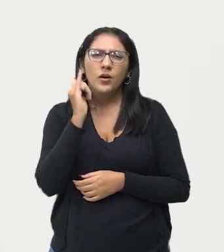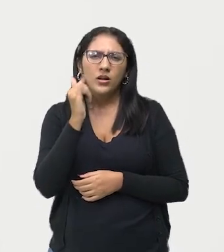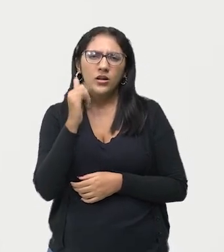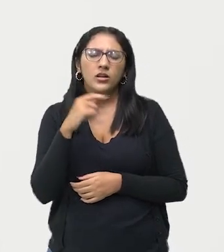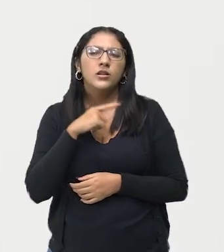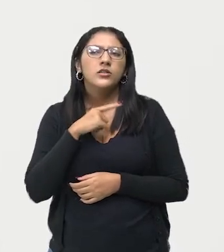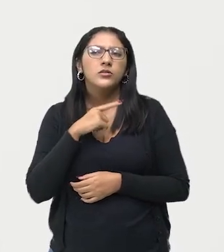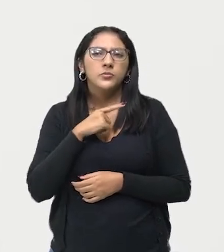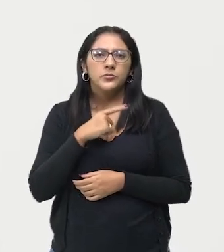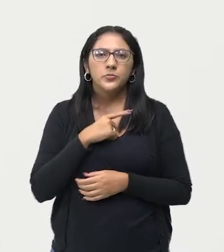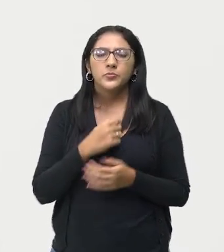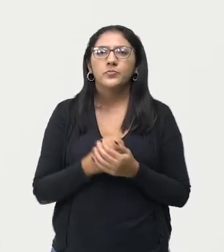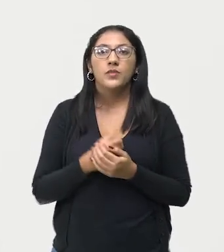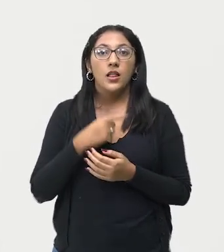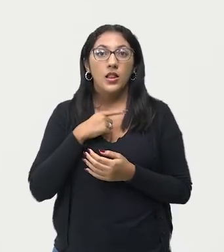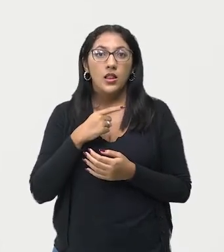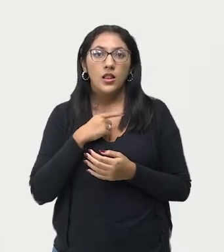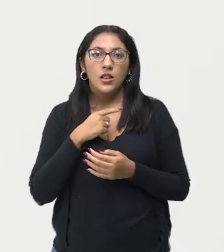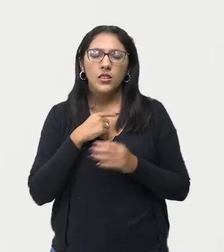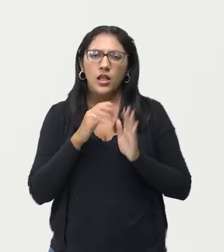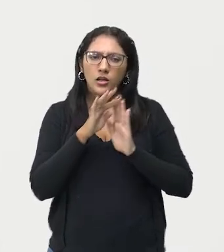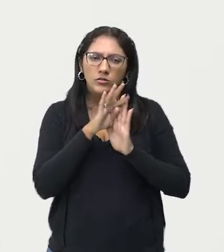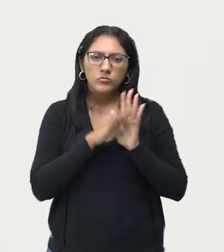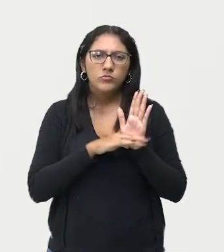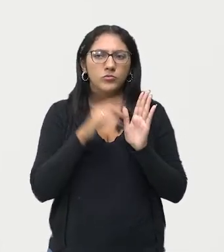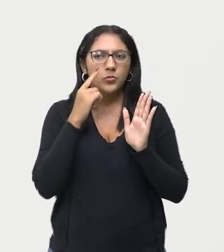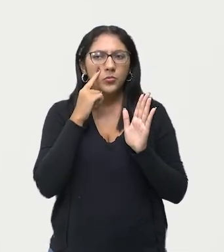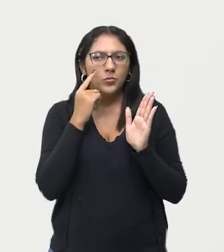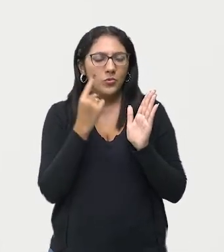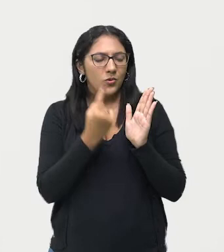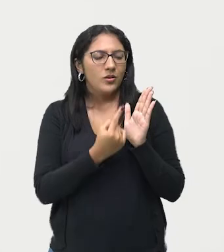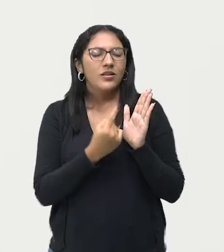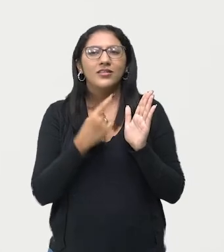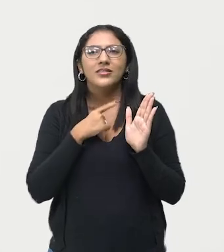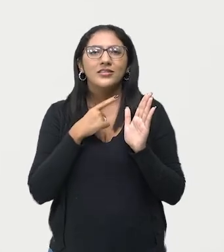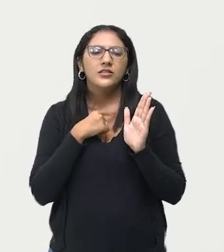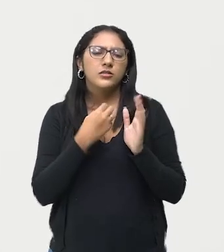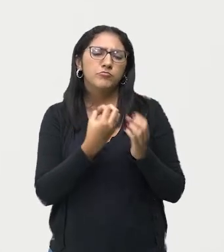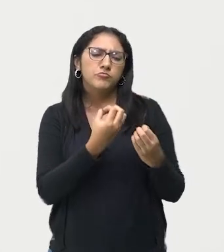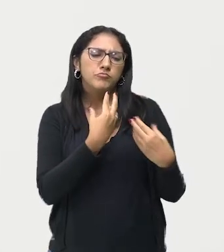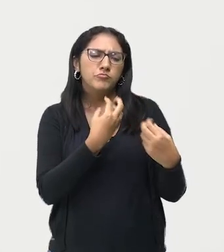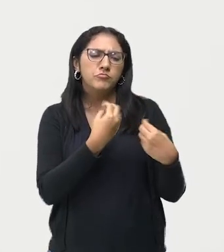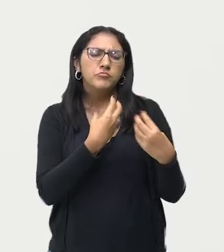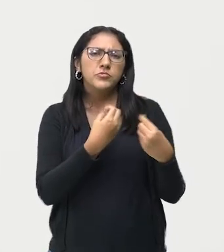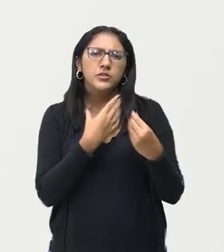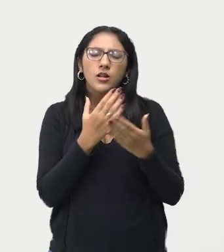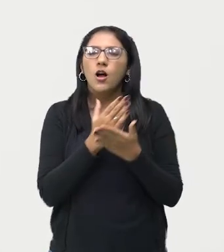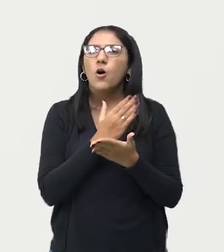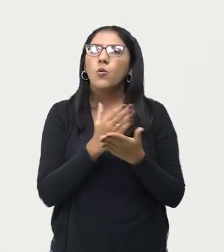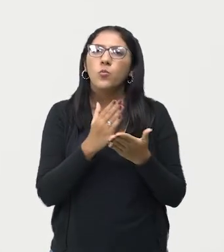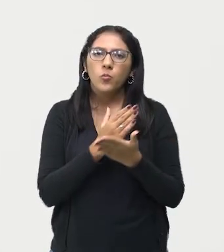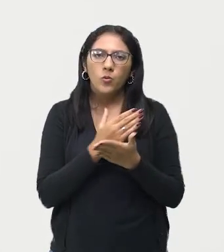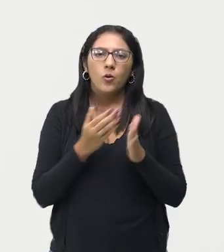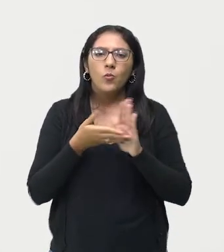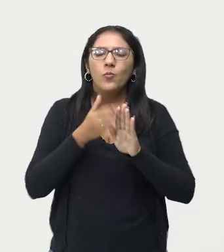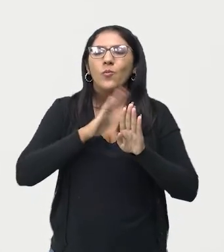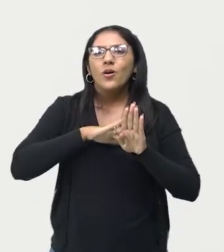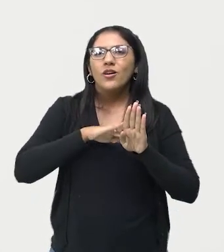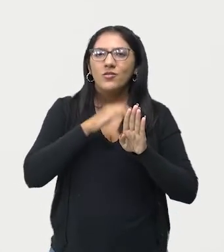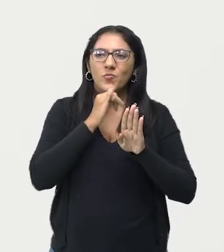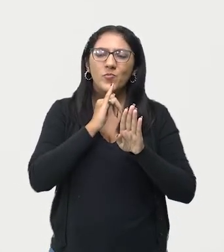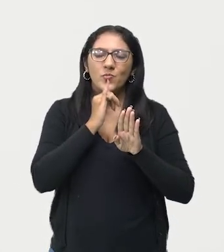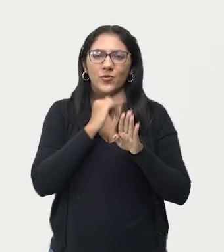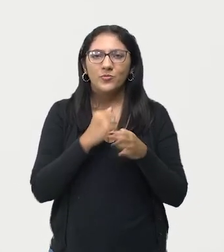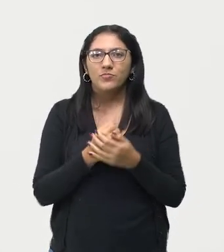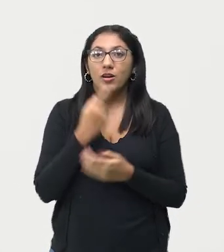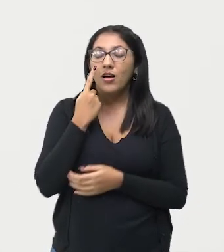porque, por ser uma fábula, as fábulas buscam nos ensinar alguma coisa também, né? No caso aqui,